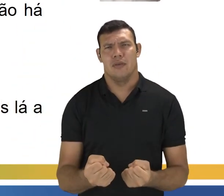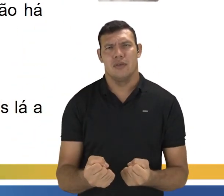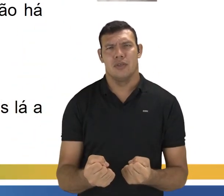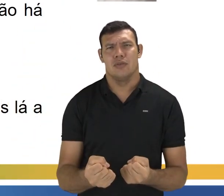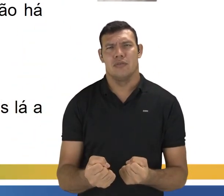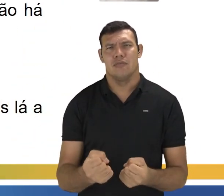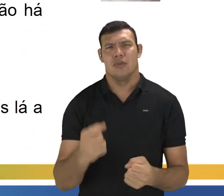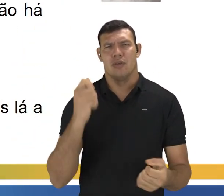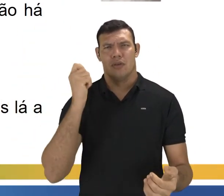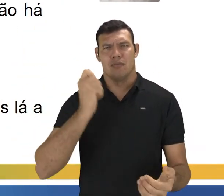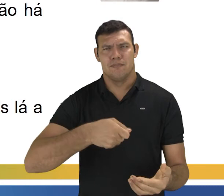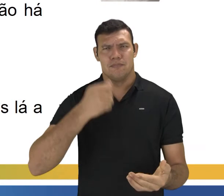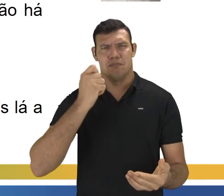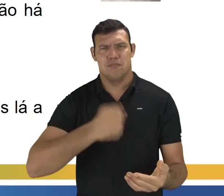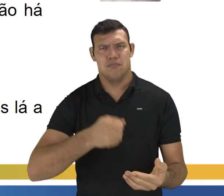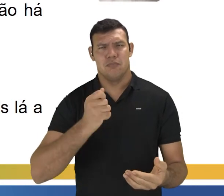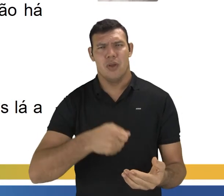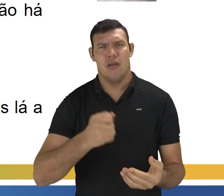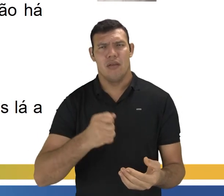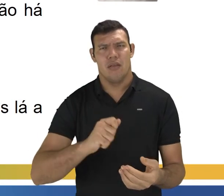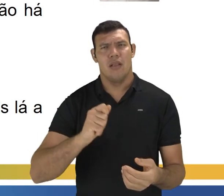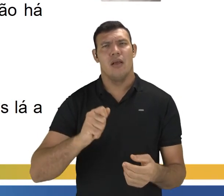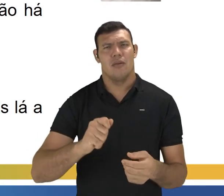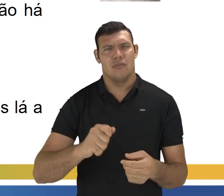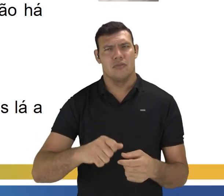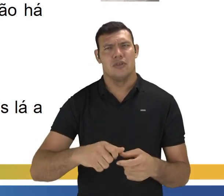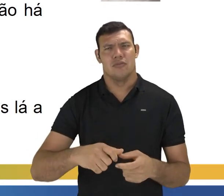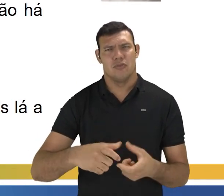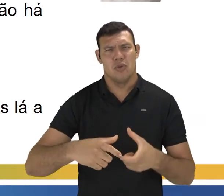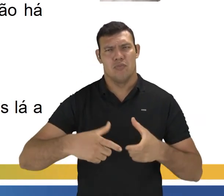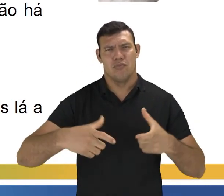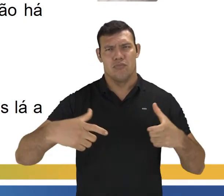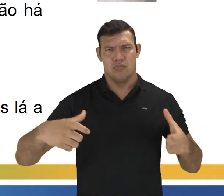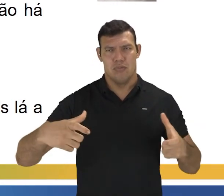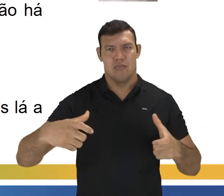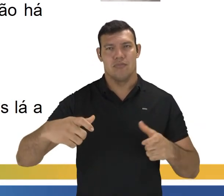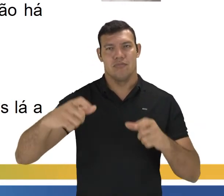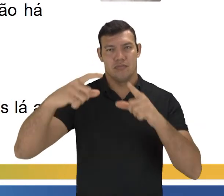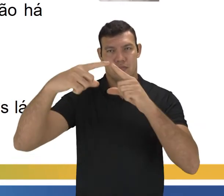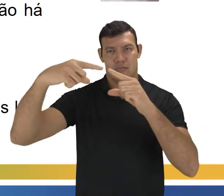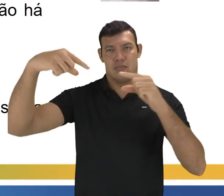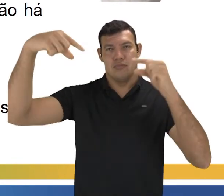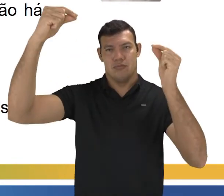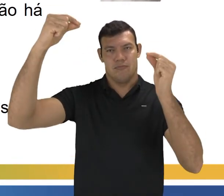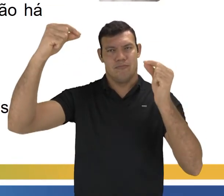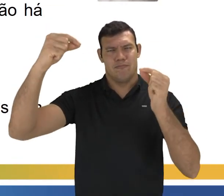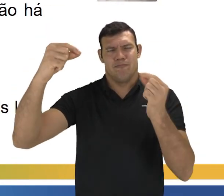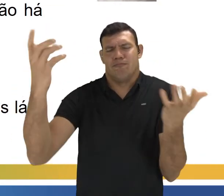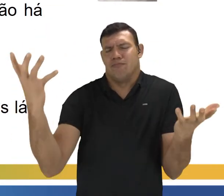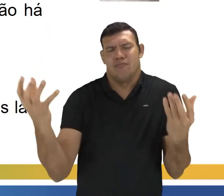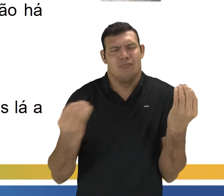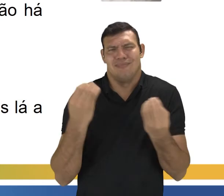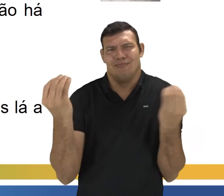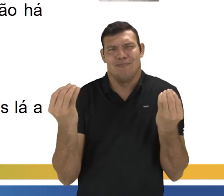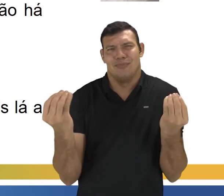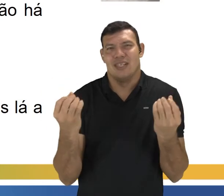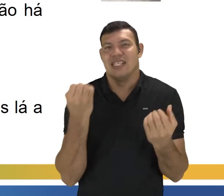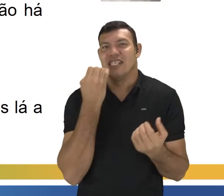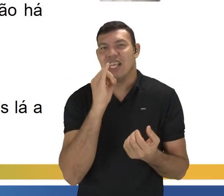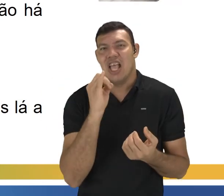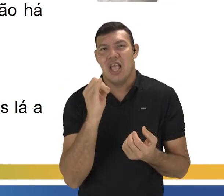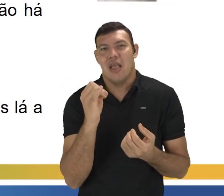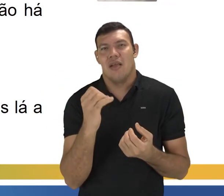o peso do martelo é maior na lua o porquê que o peso do martelo seria maior na lua se na lua